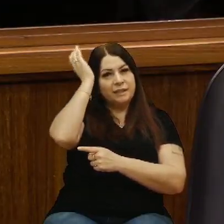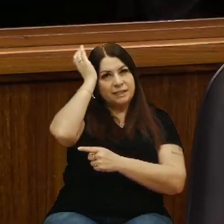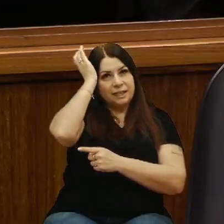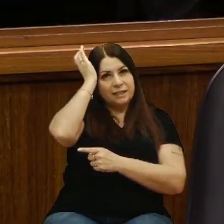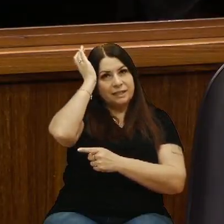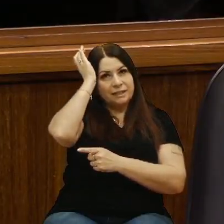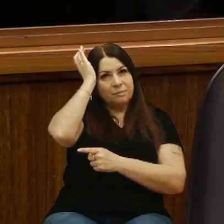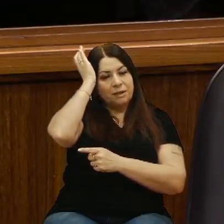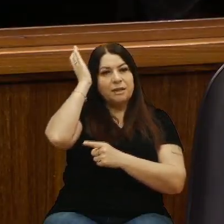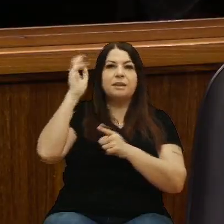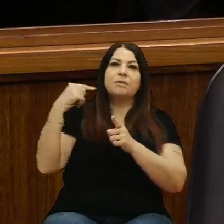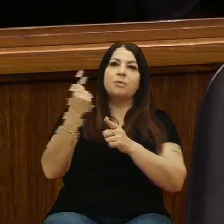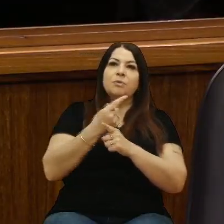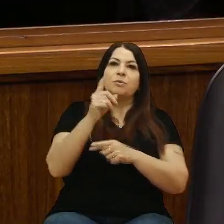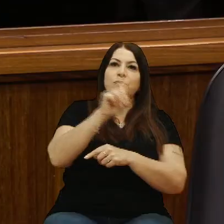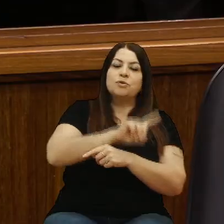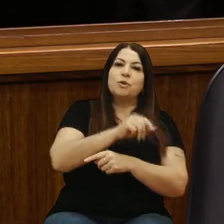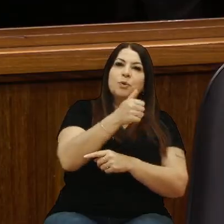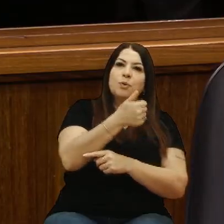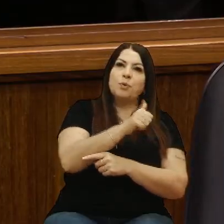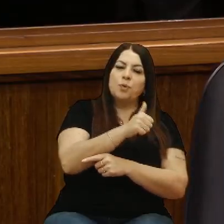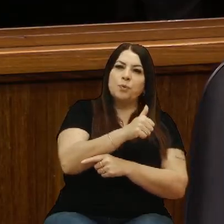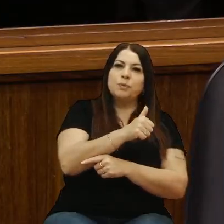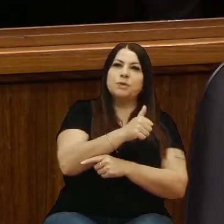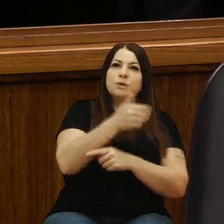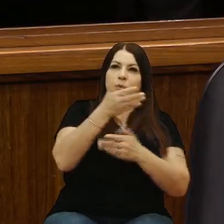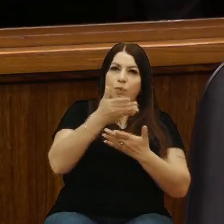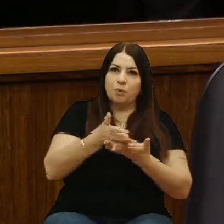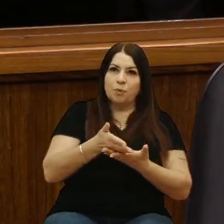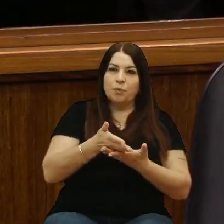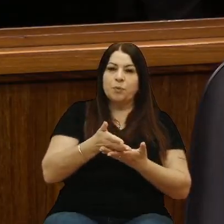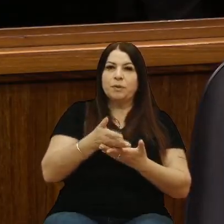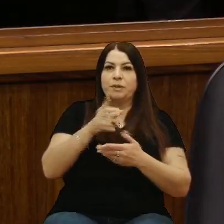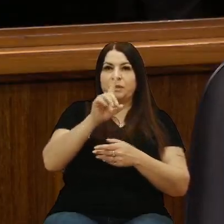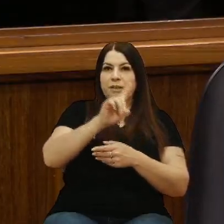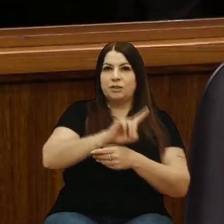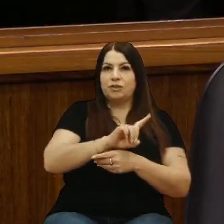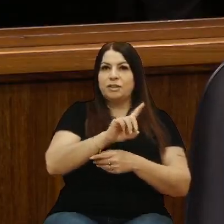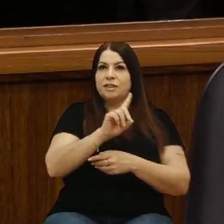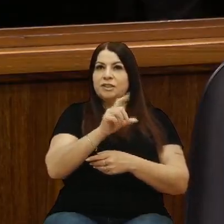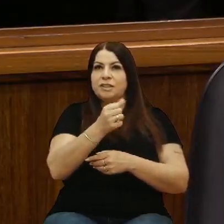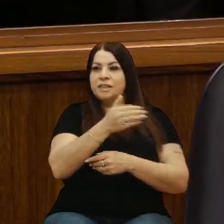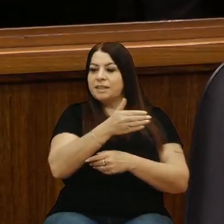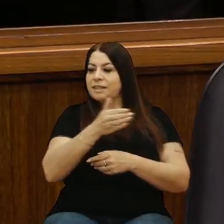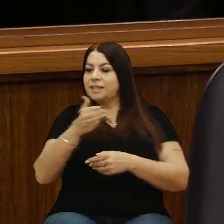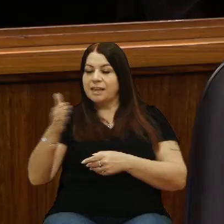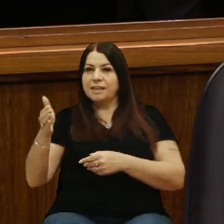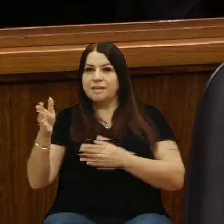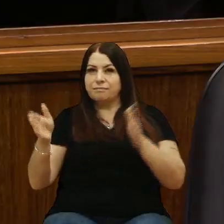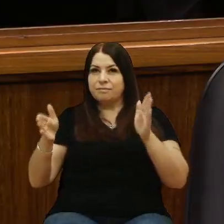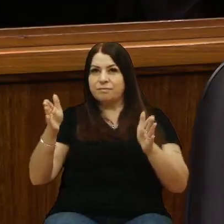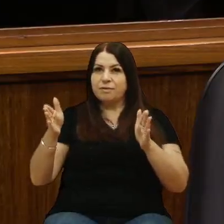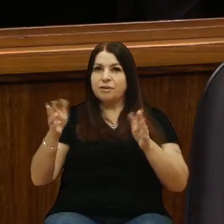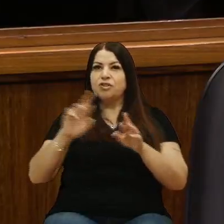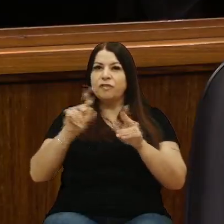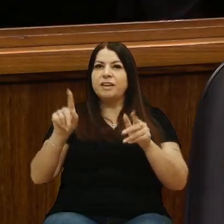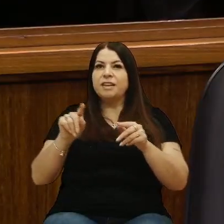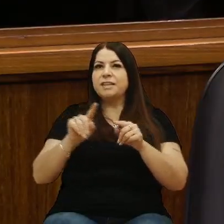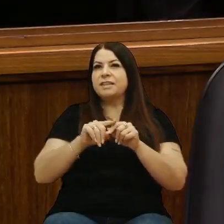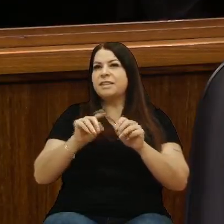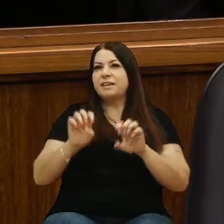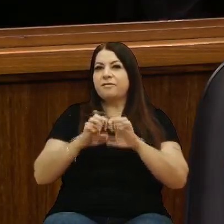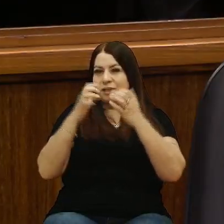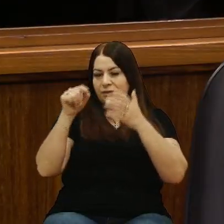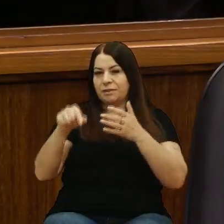veio aqui nos dizer que do dia 11, ou seja, hoje, ao dia 16, nós teremos diversas